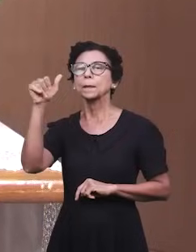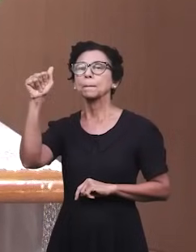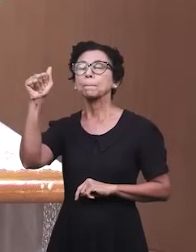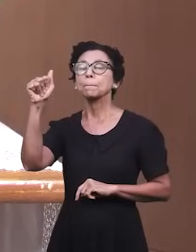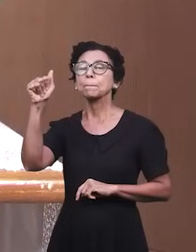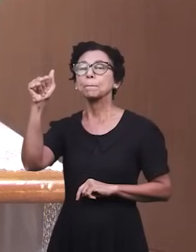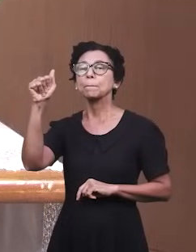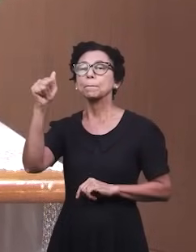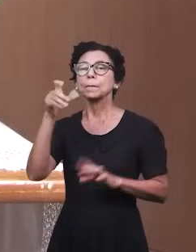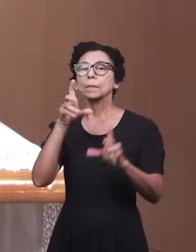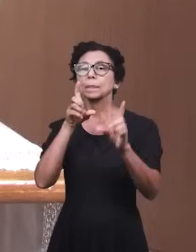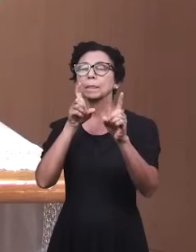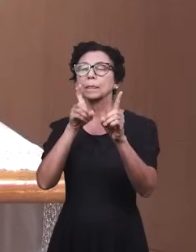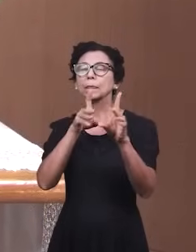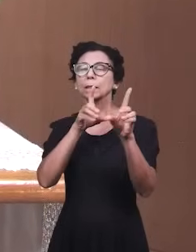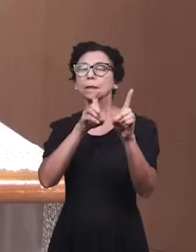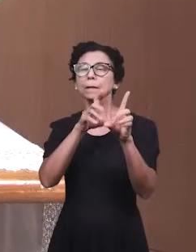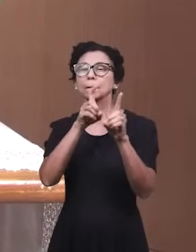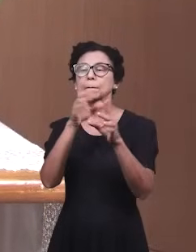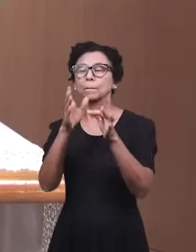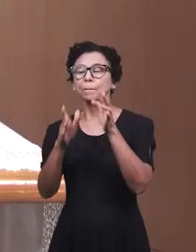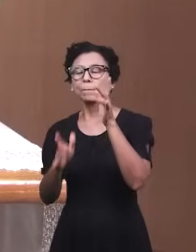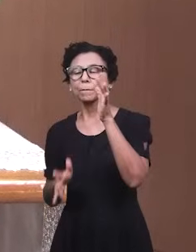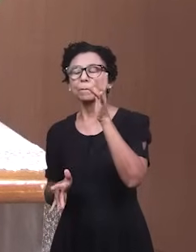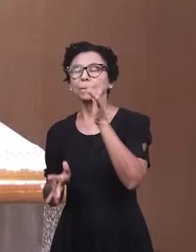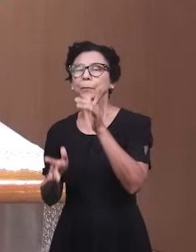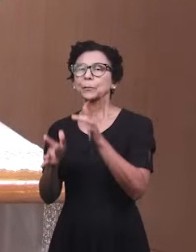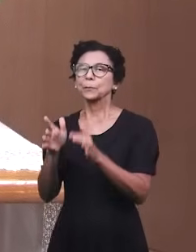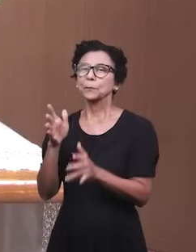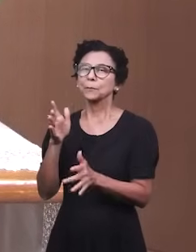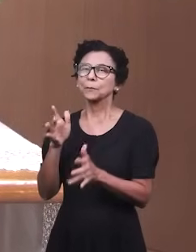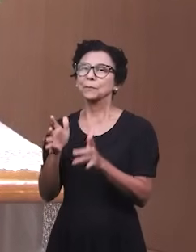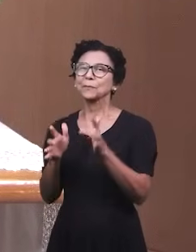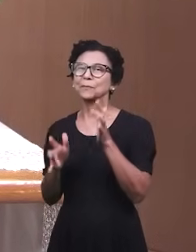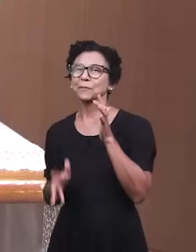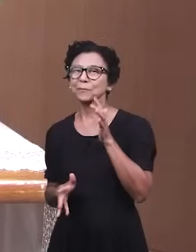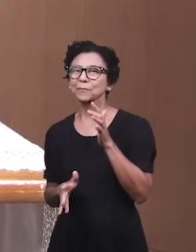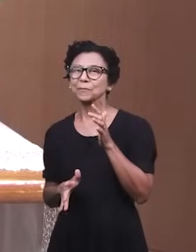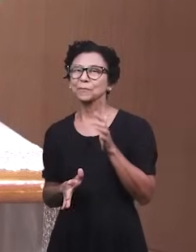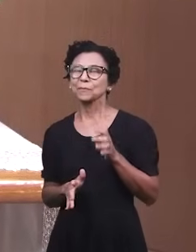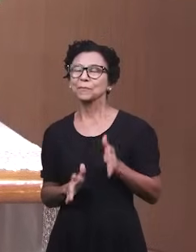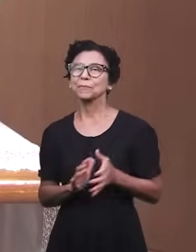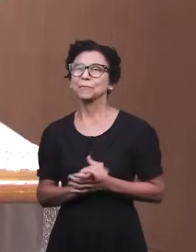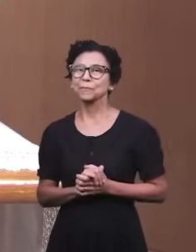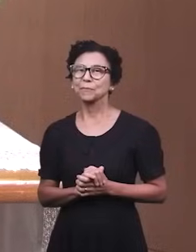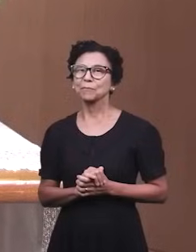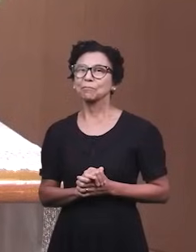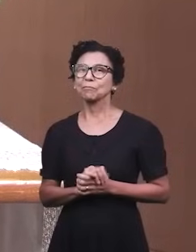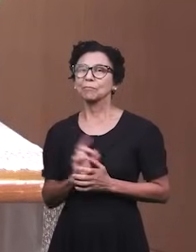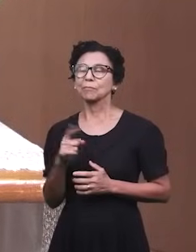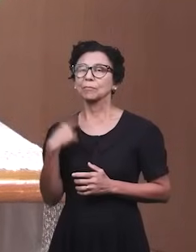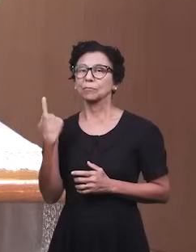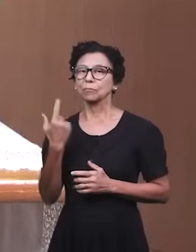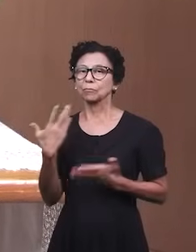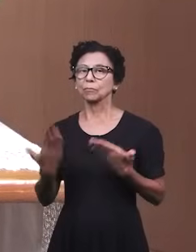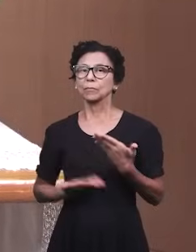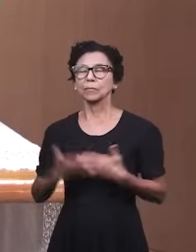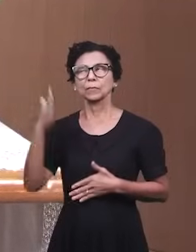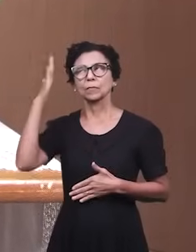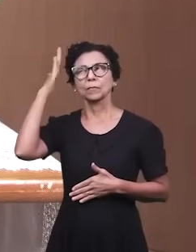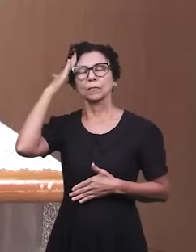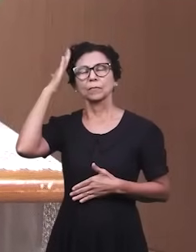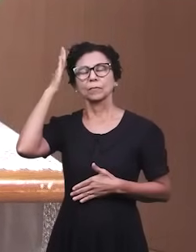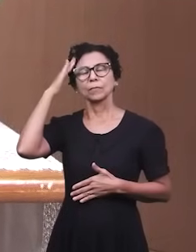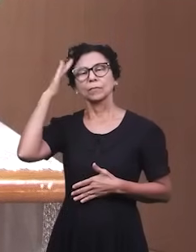gotejando sobre a vida de cada servo que entende o caminho a seguir para a eternidade. A doutrina do Pai